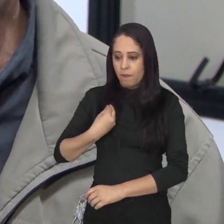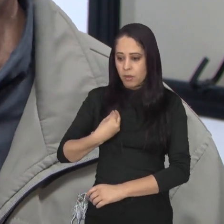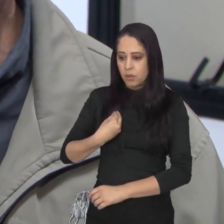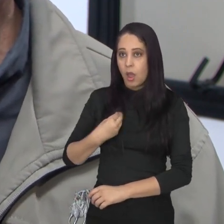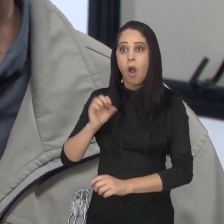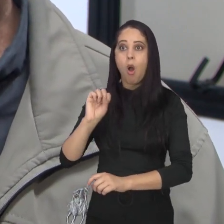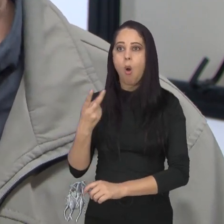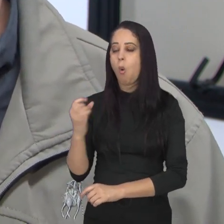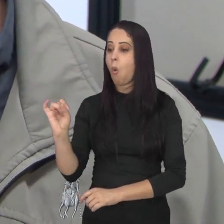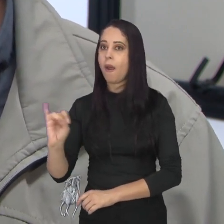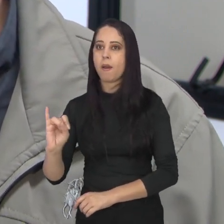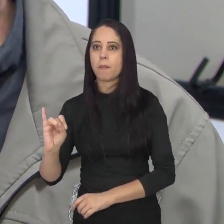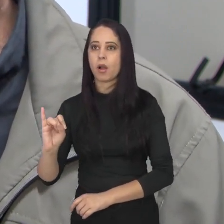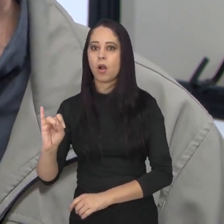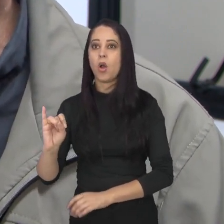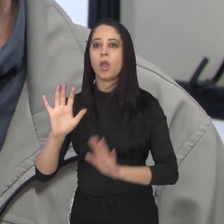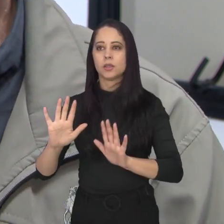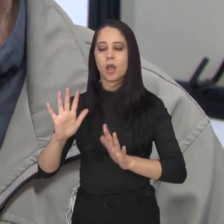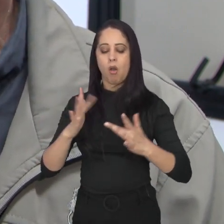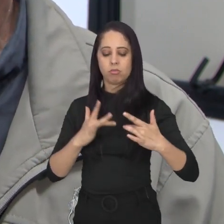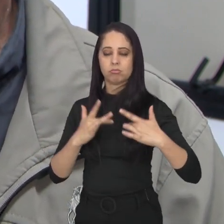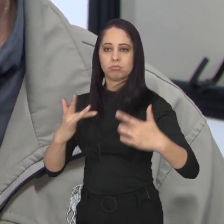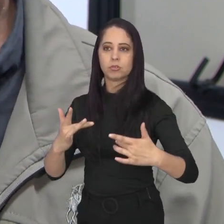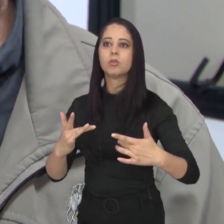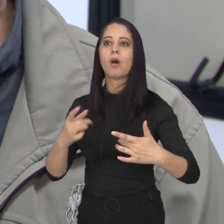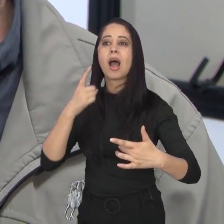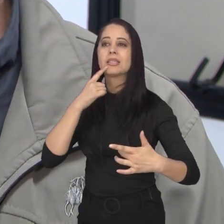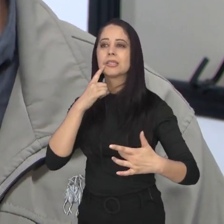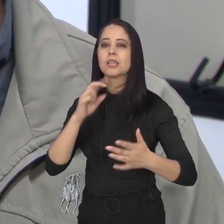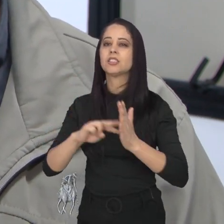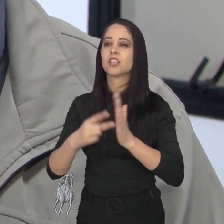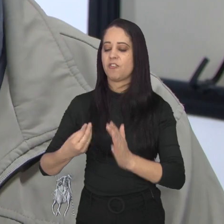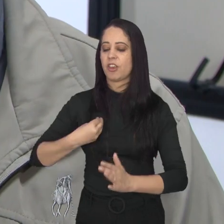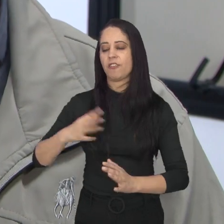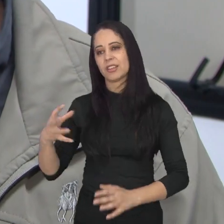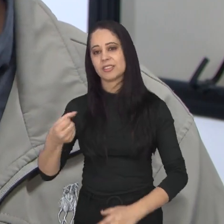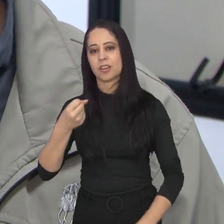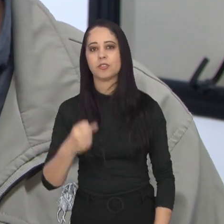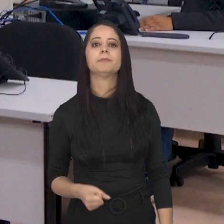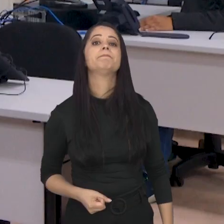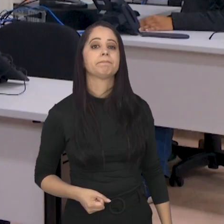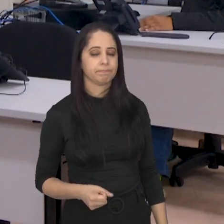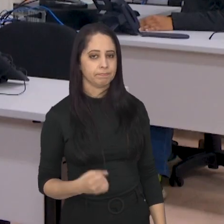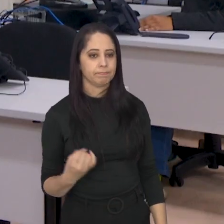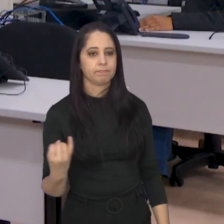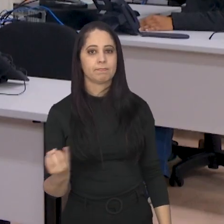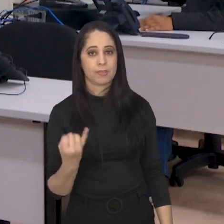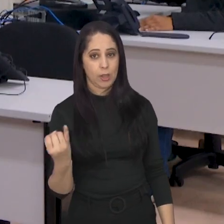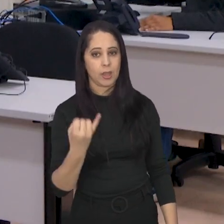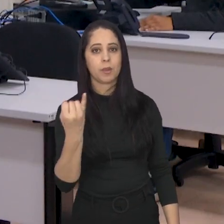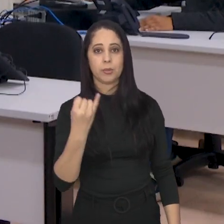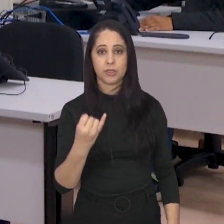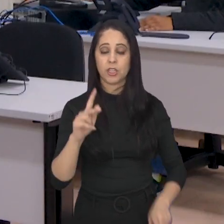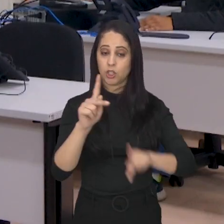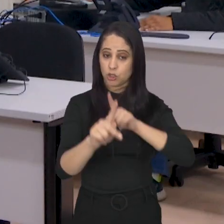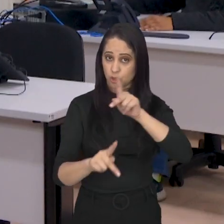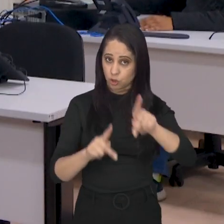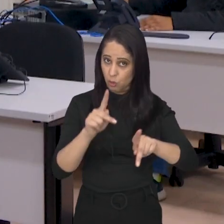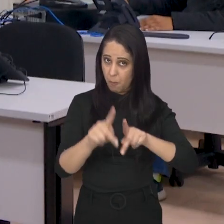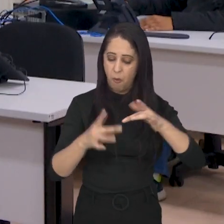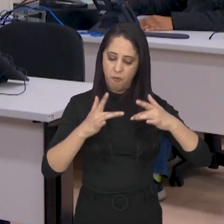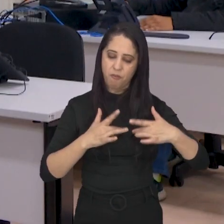importante essa campanha, liderada aí pela Câmara, pela TV Câmara, para a gente levar essa mensagem para a população. Doe sangue, sangue é